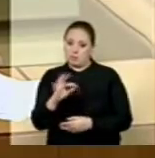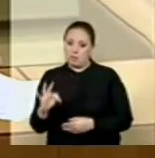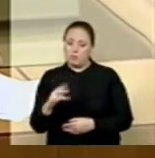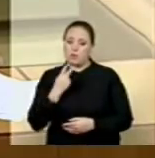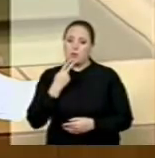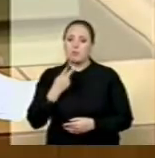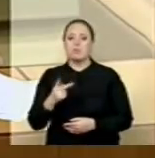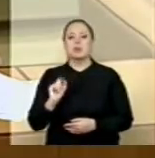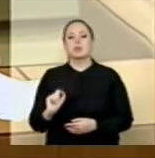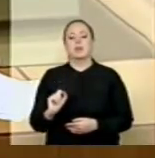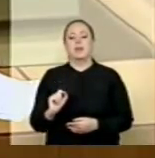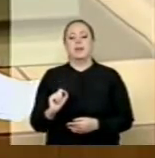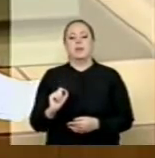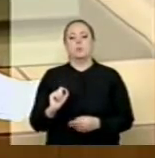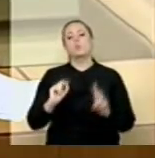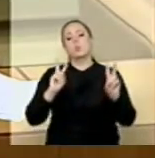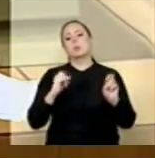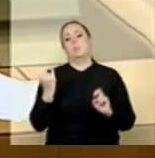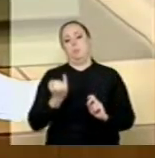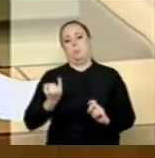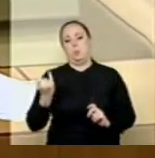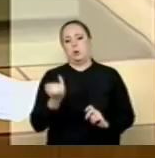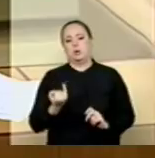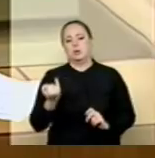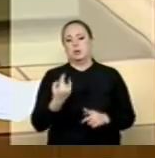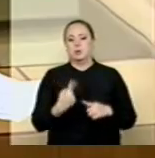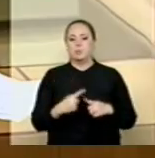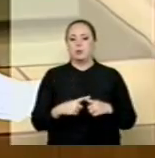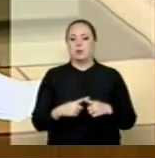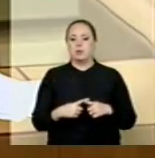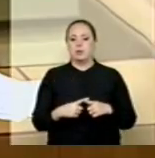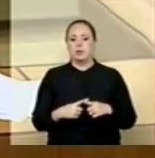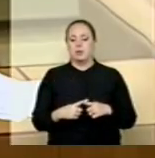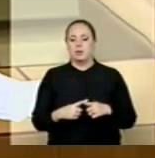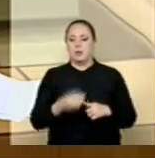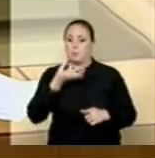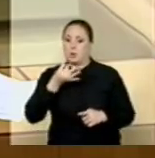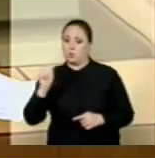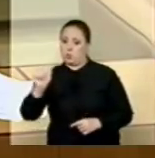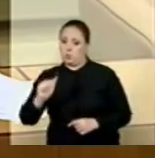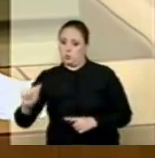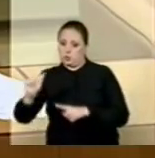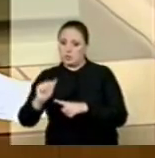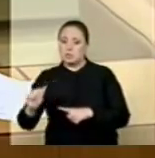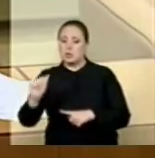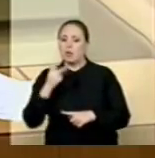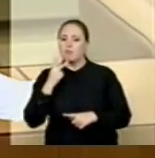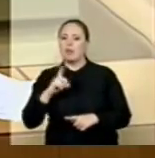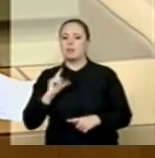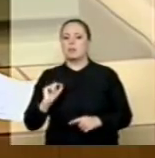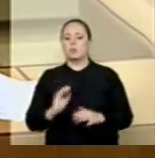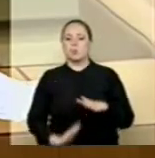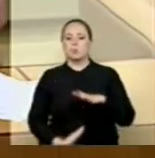ressaltando a pertinência temática, já que na ótica da associação se teria aí uma